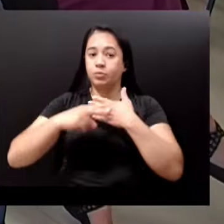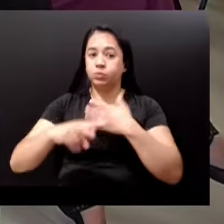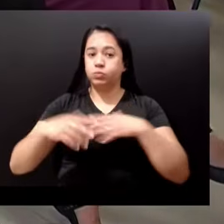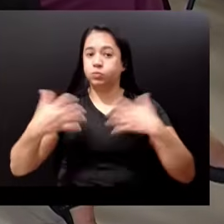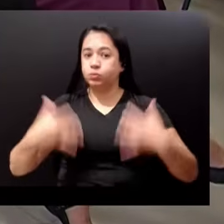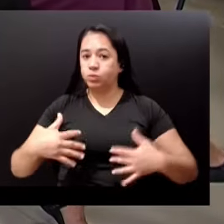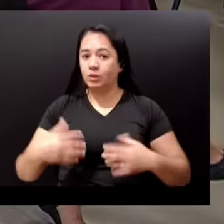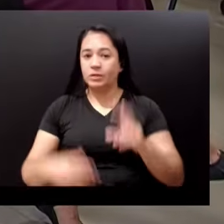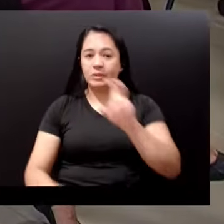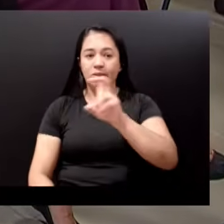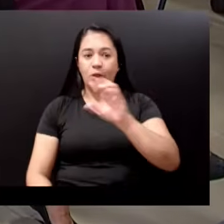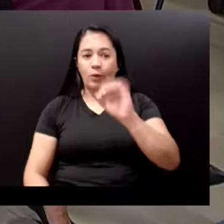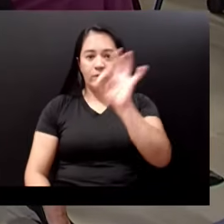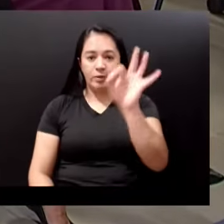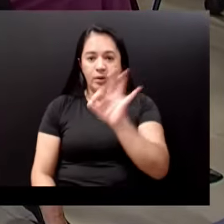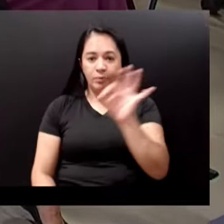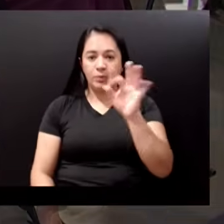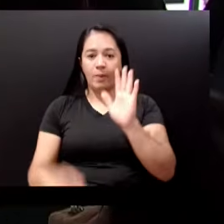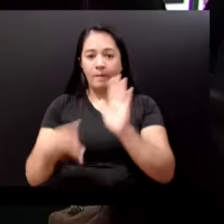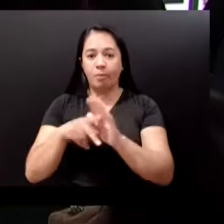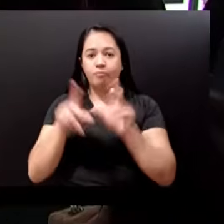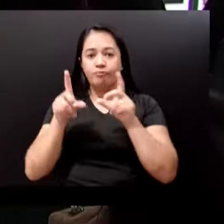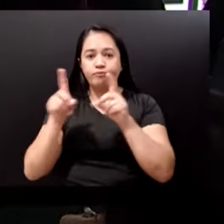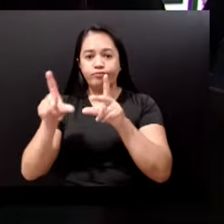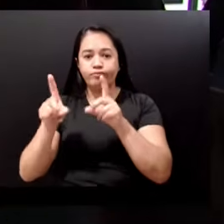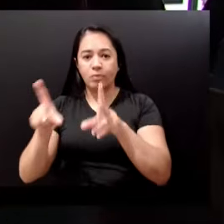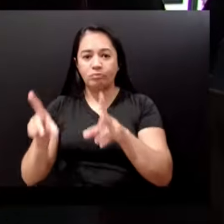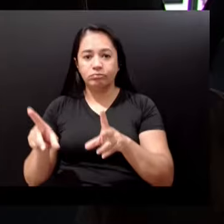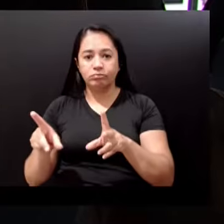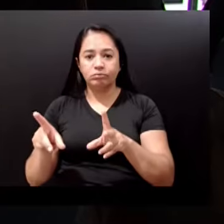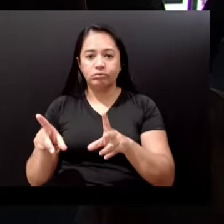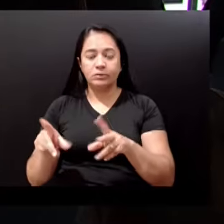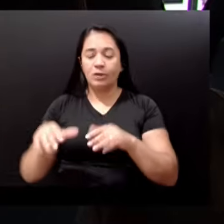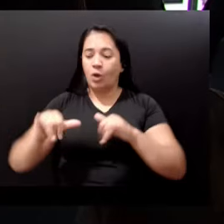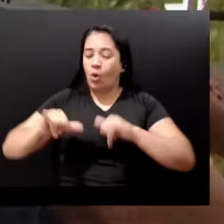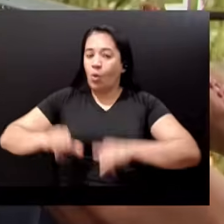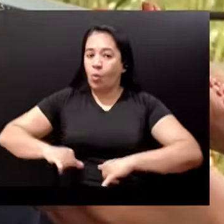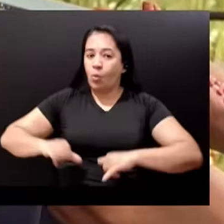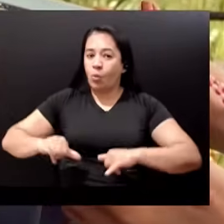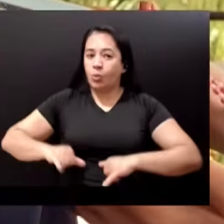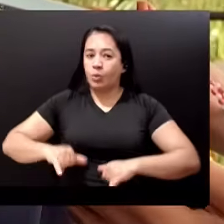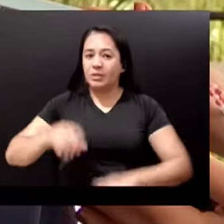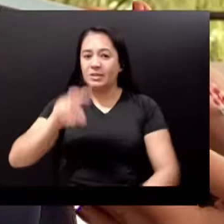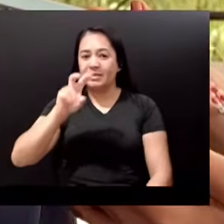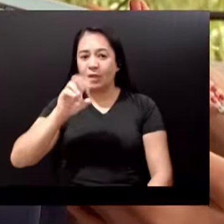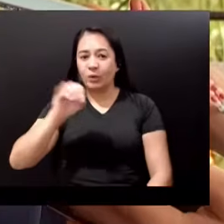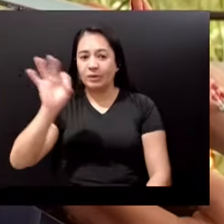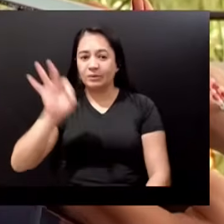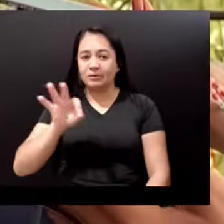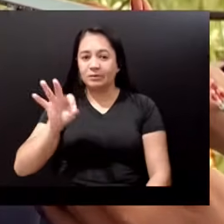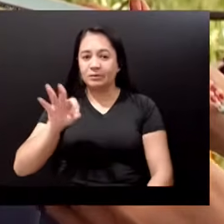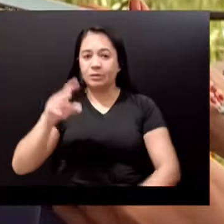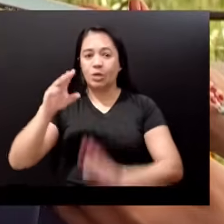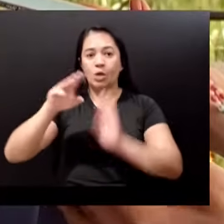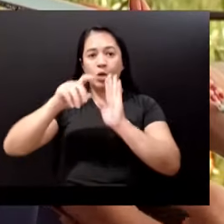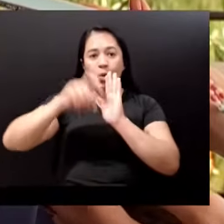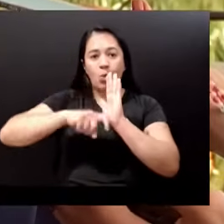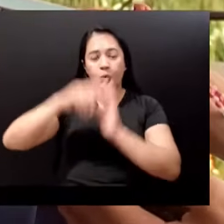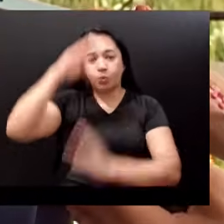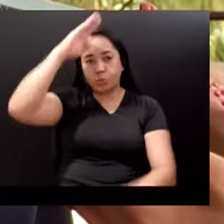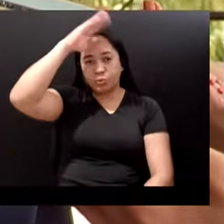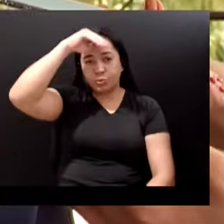das exportações da RMC vão sofrer um impacto de 50% no tarifaço e isso